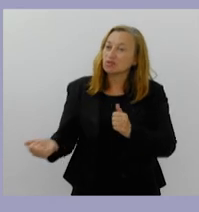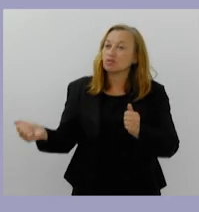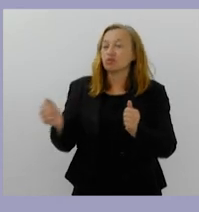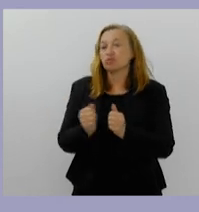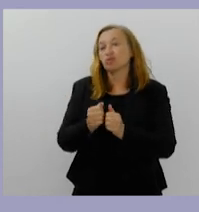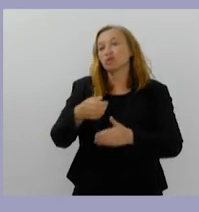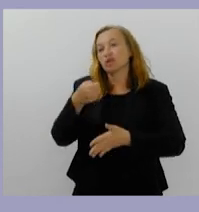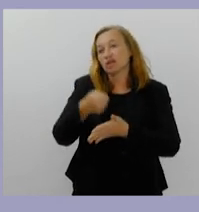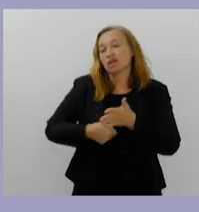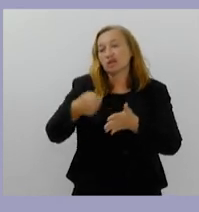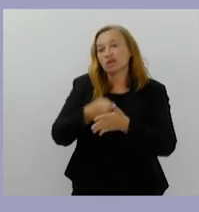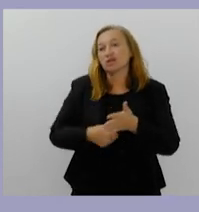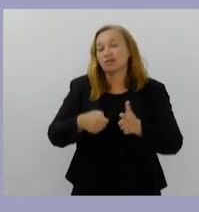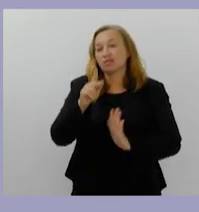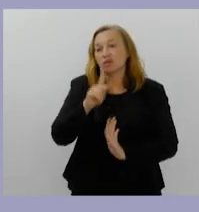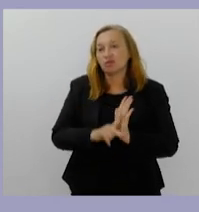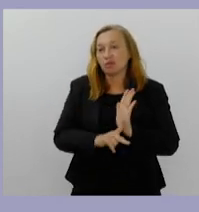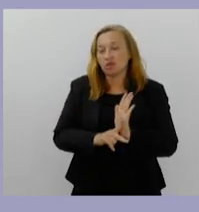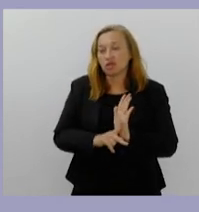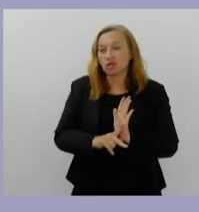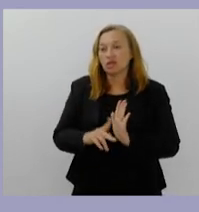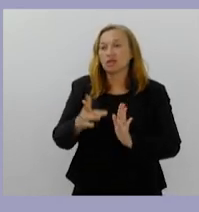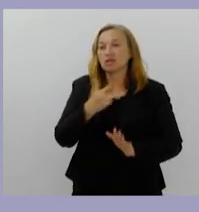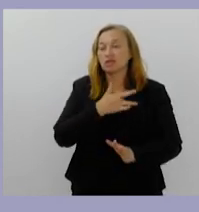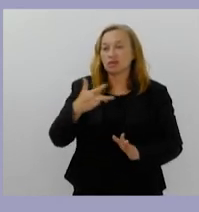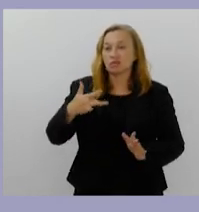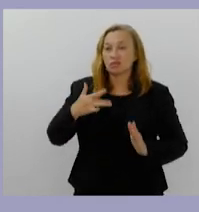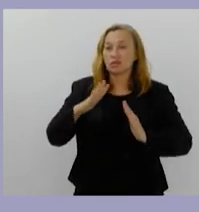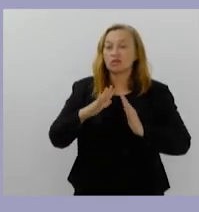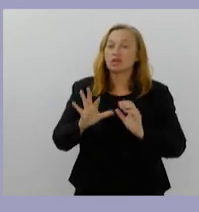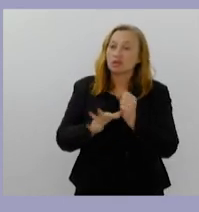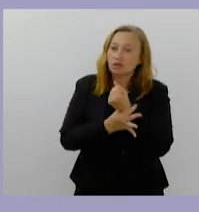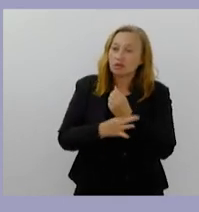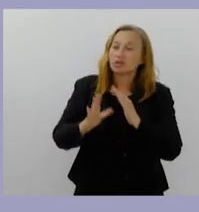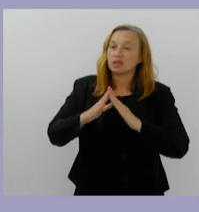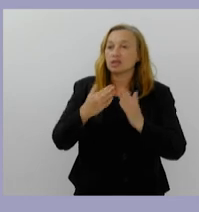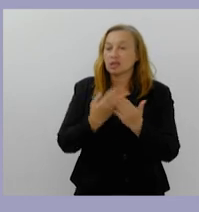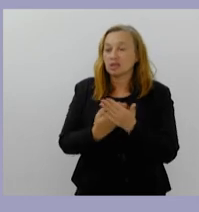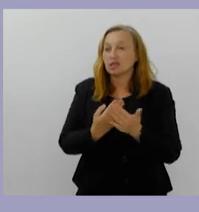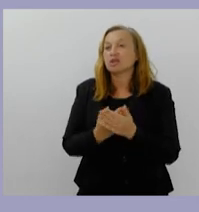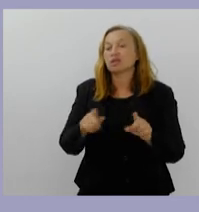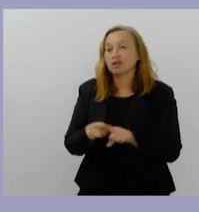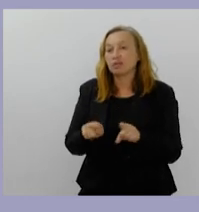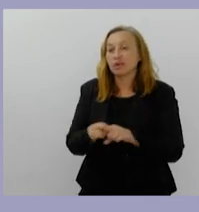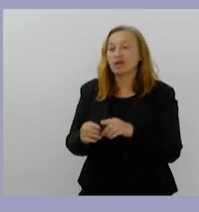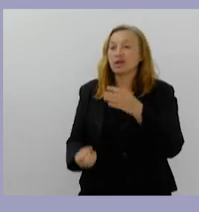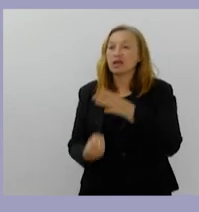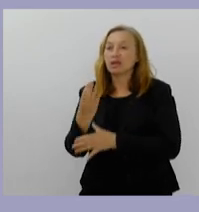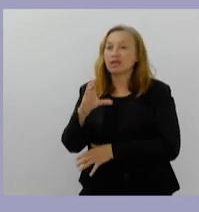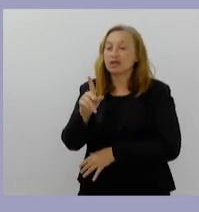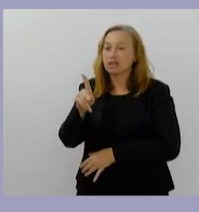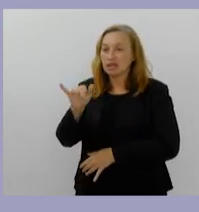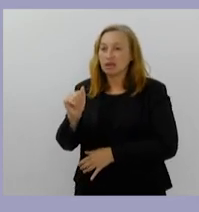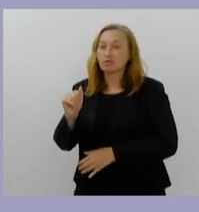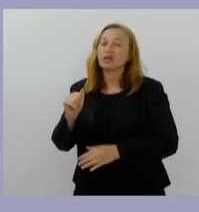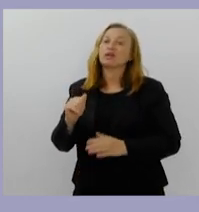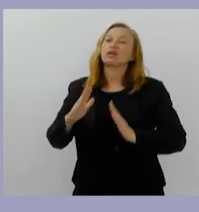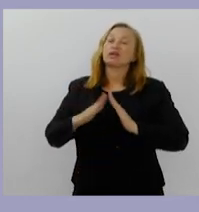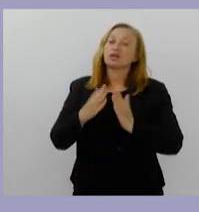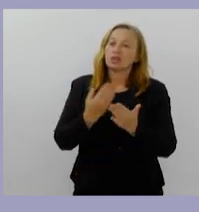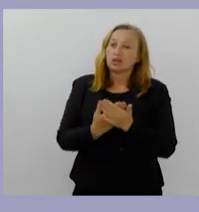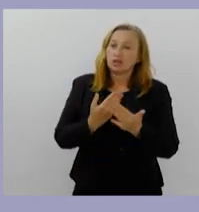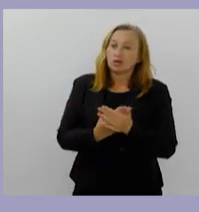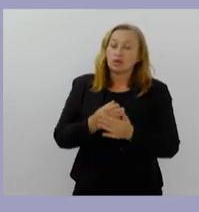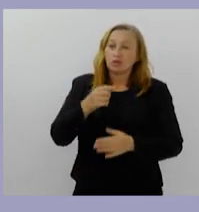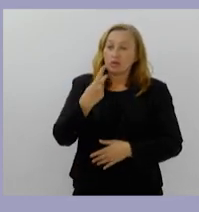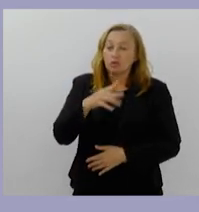caminhada pelo projeto Saúde e Segurança nas Escolas, assim como a criação da CIPA nas escolas. O seu sonho se tornou realidade,